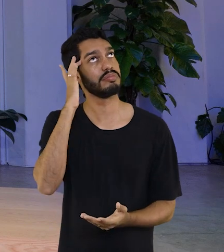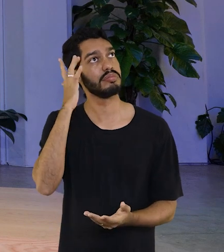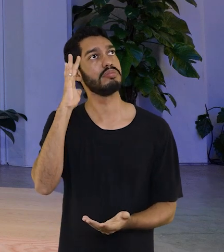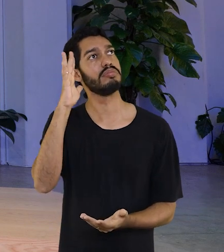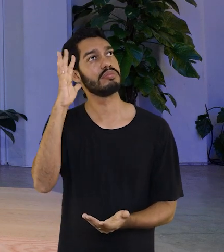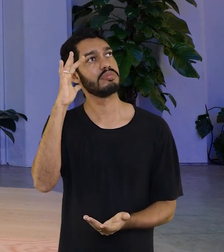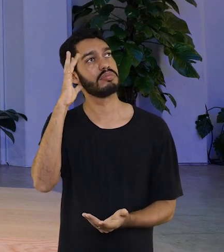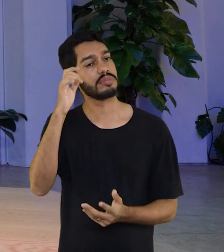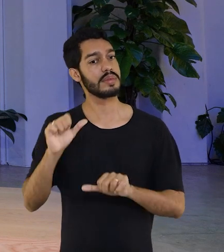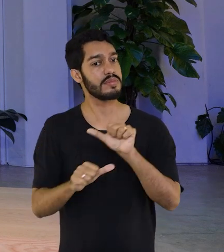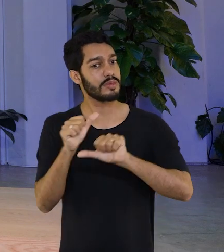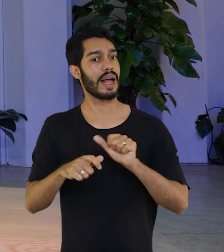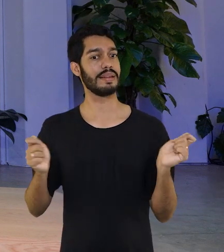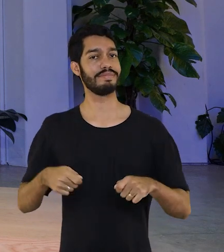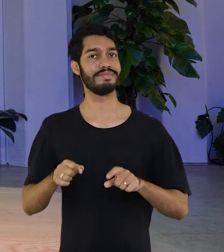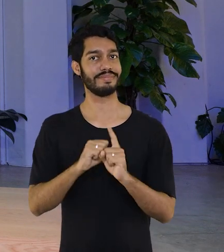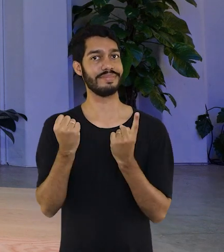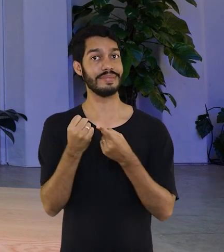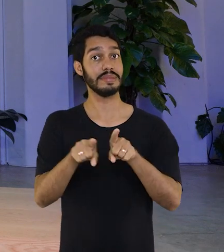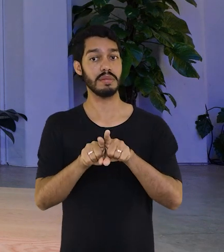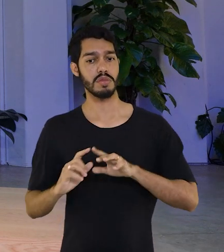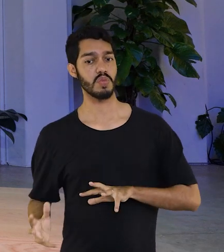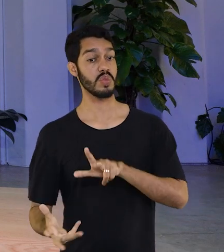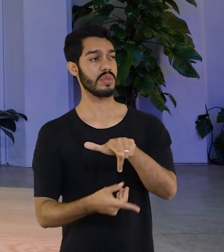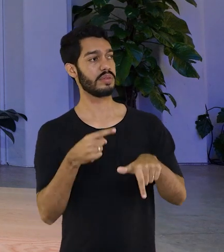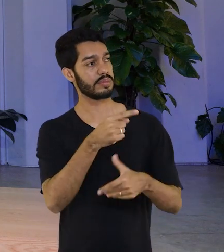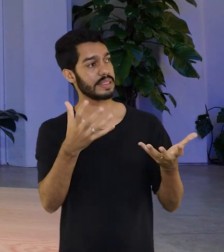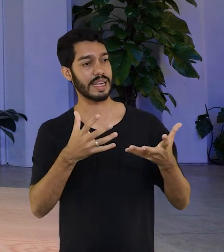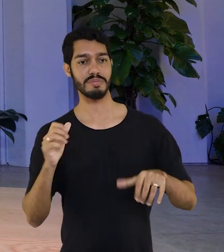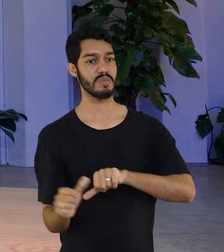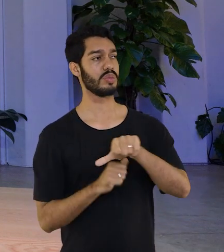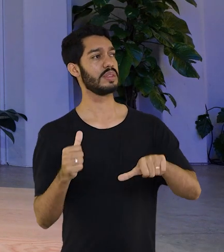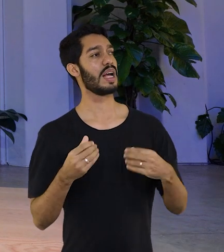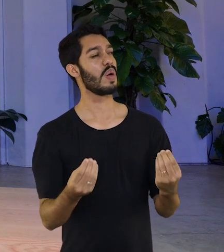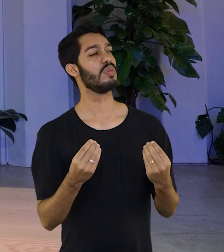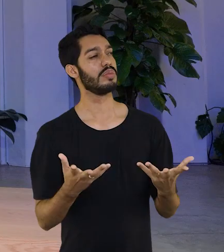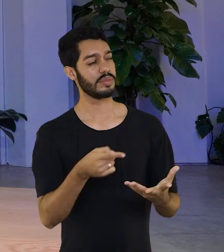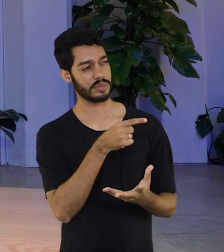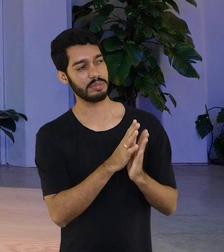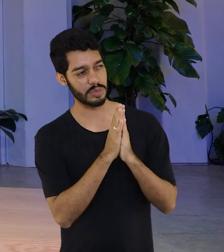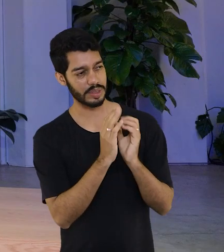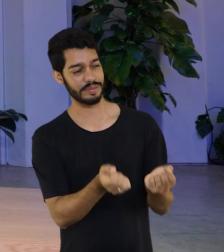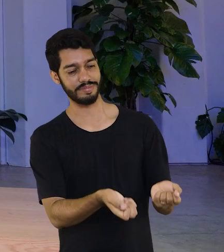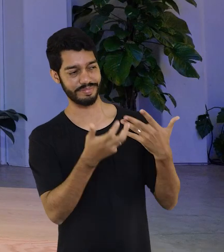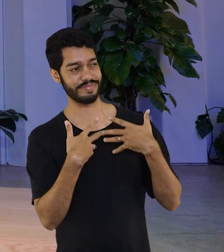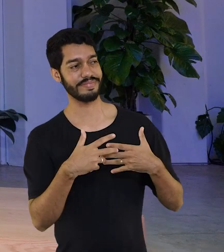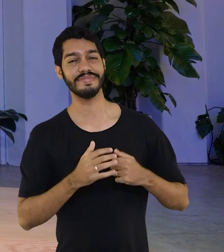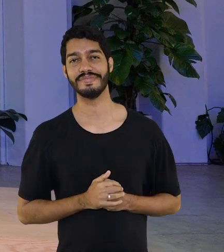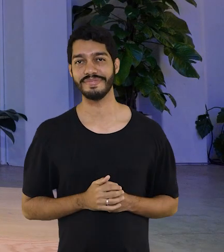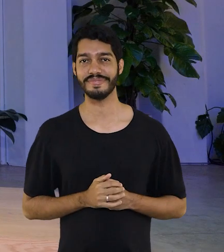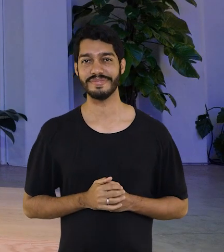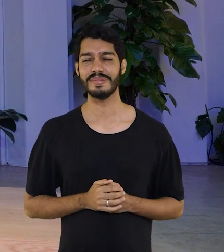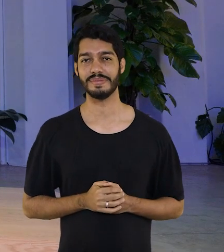trabalha hoje, e o que você espera aí mudar socialmente e mundialmente com esse seu ramo de